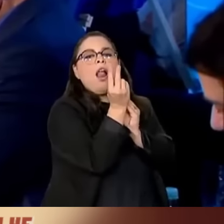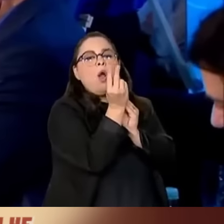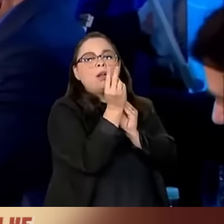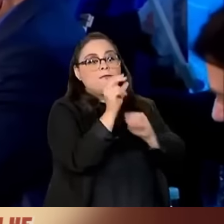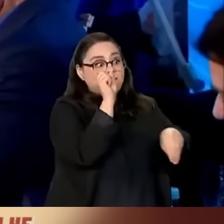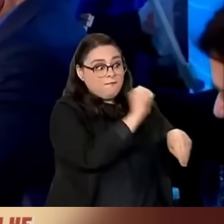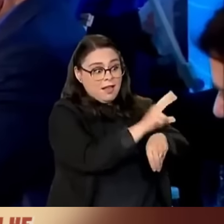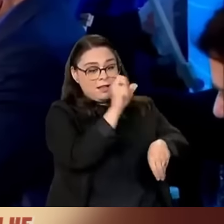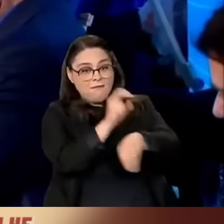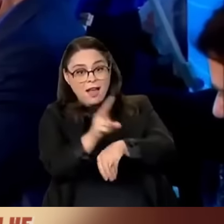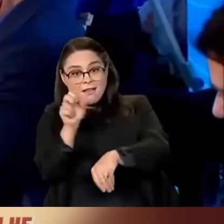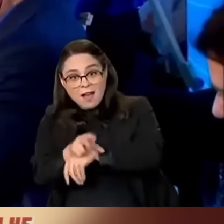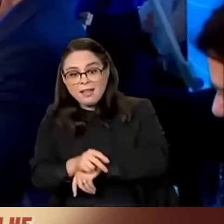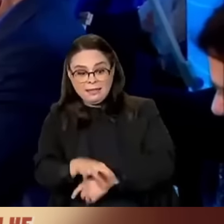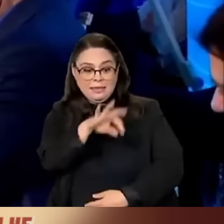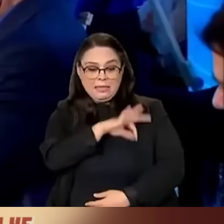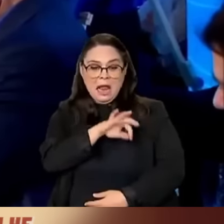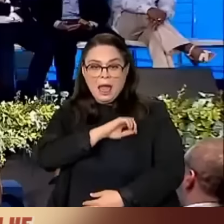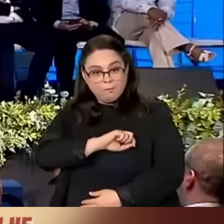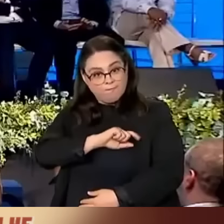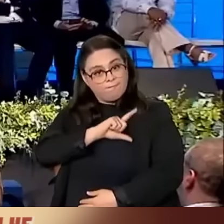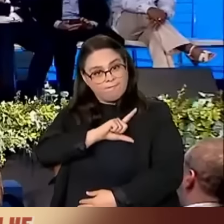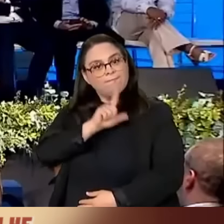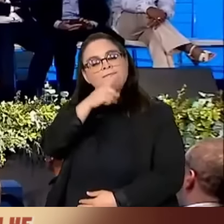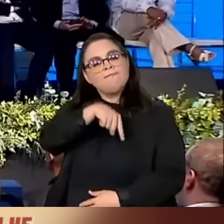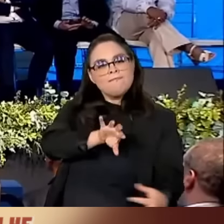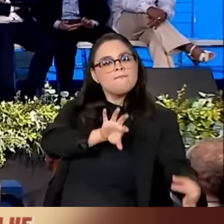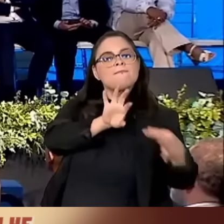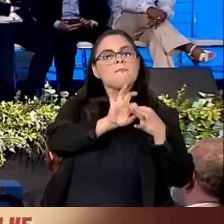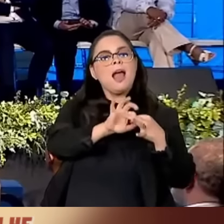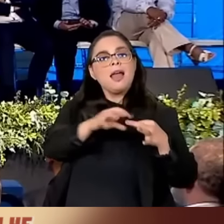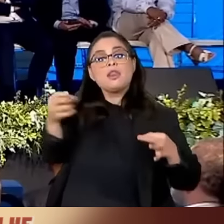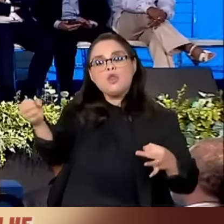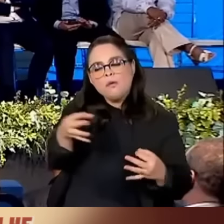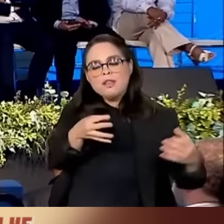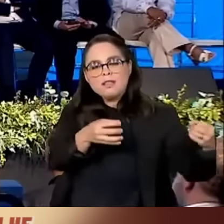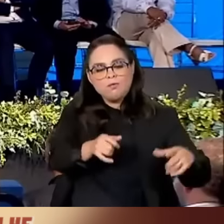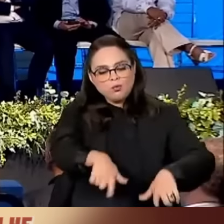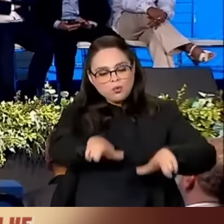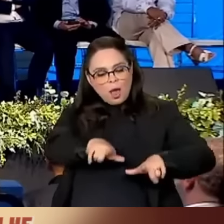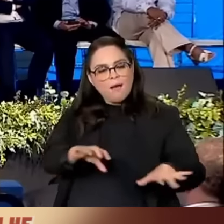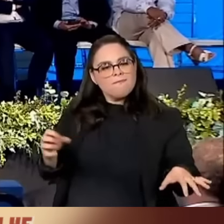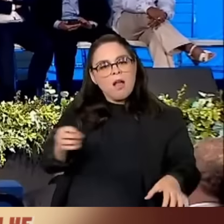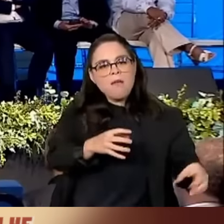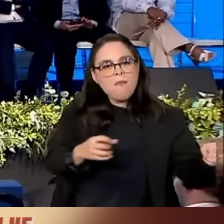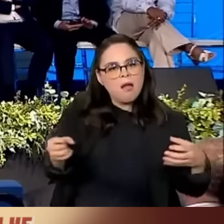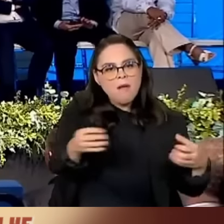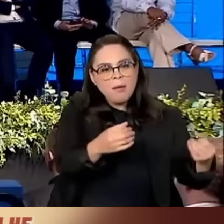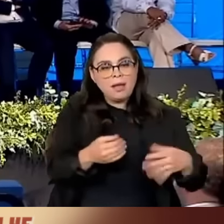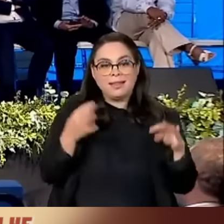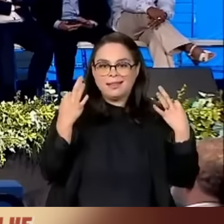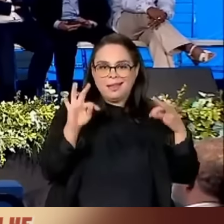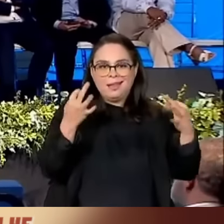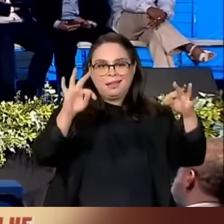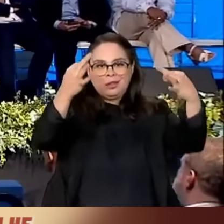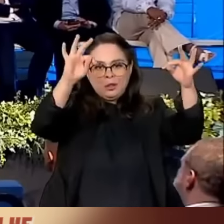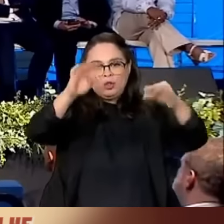emprega salários melhores e está na ponta da inovação da vanguarda da